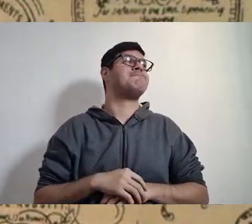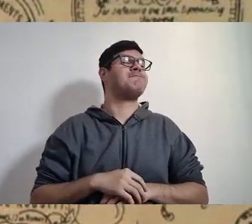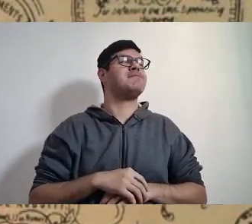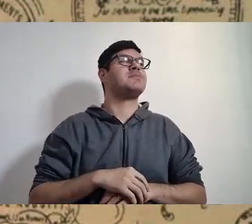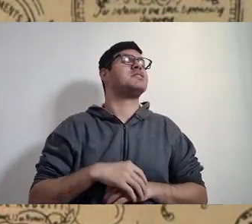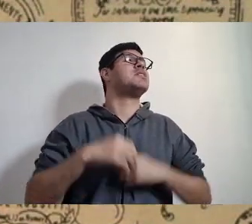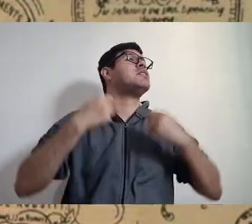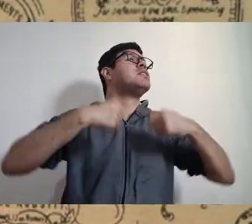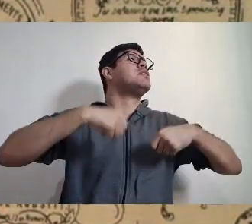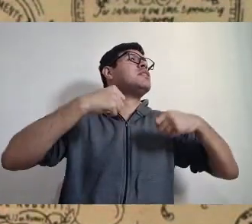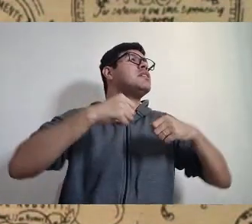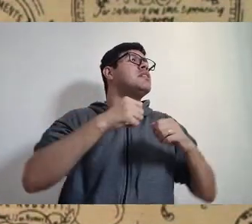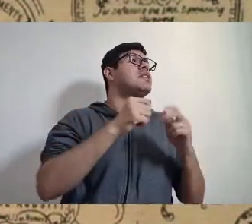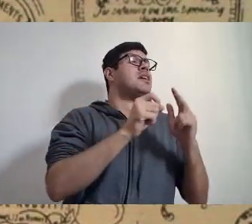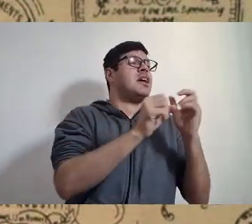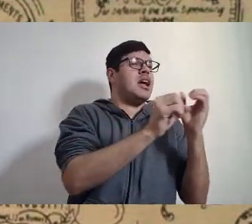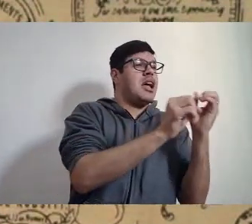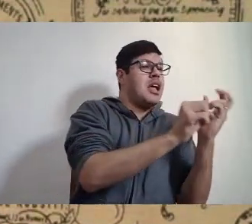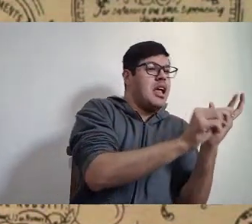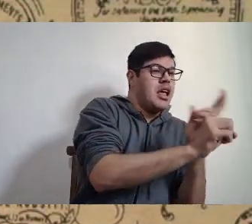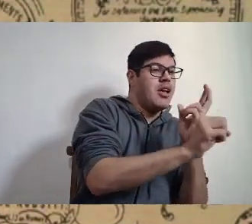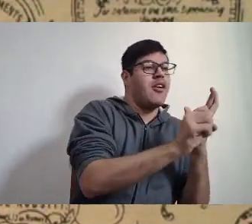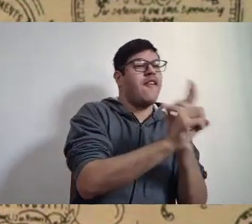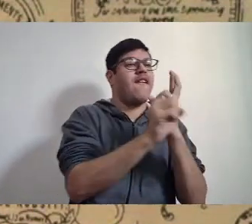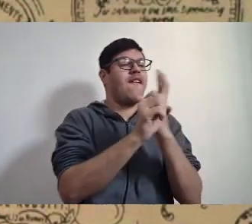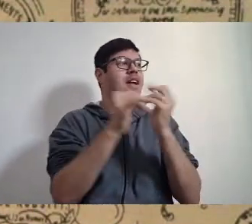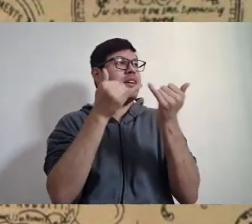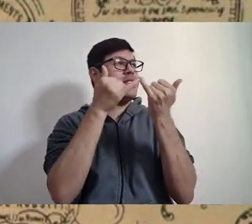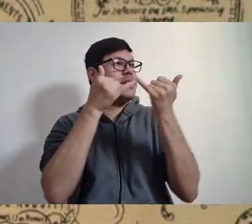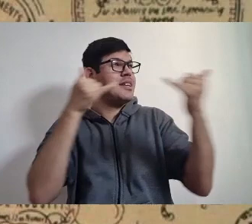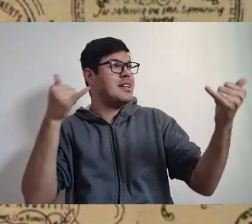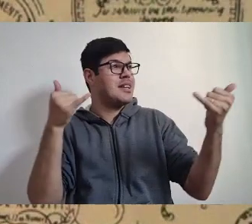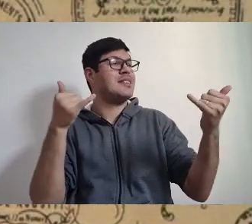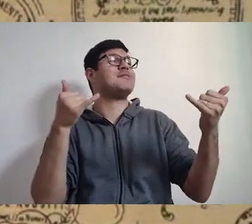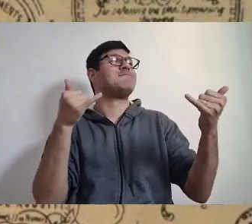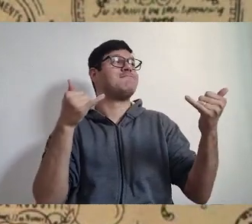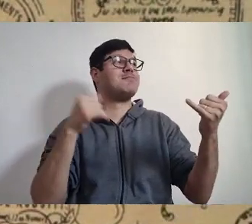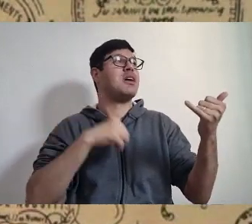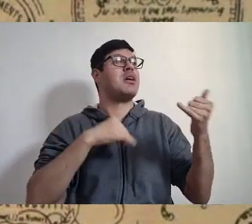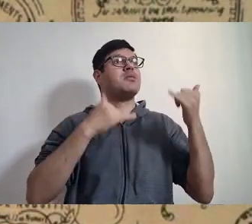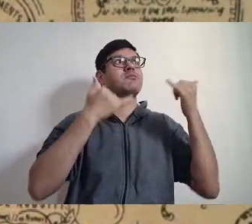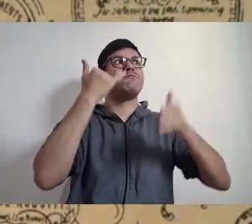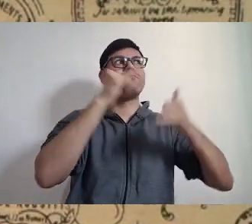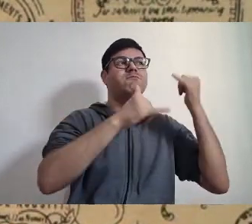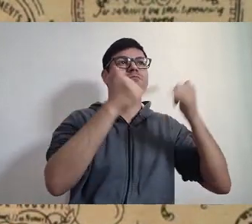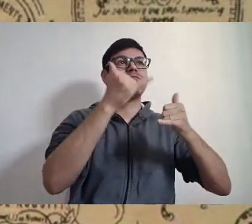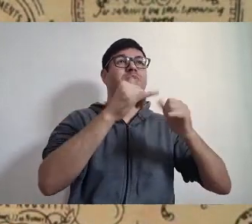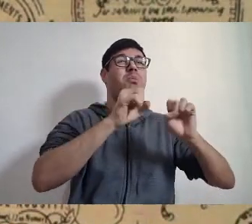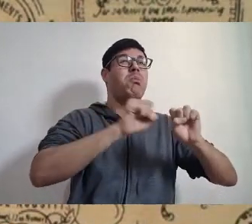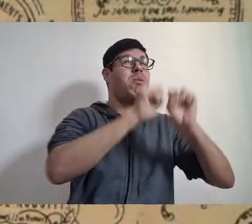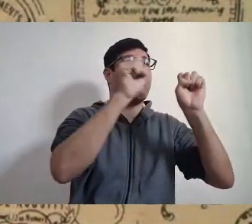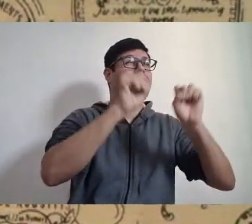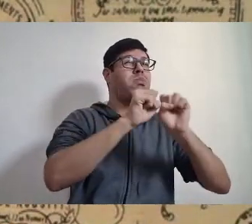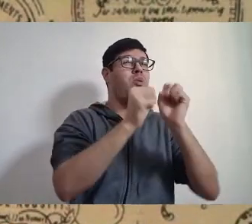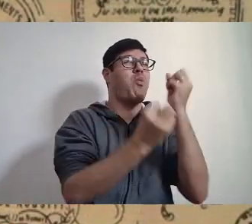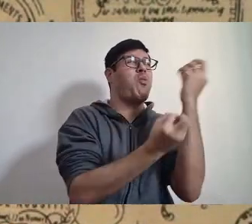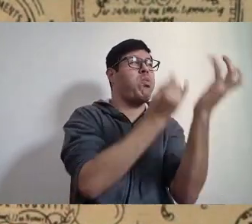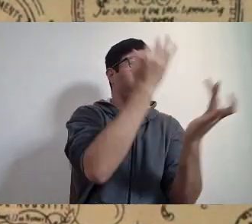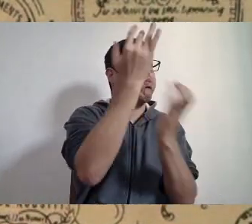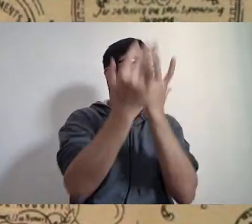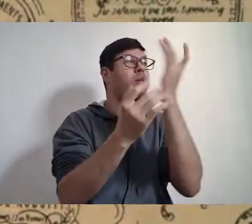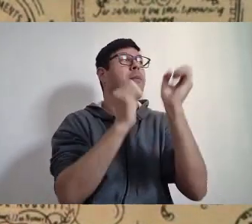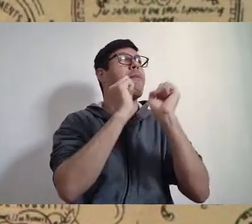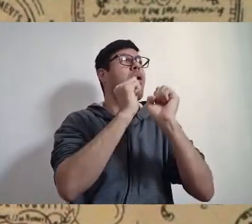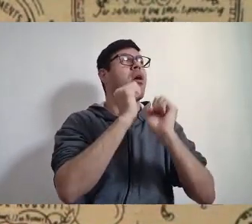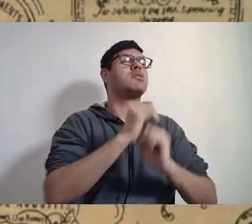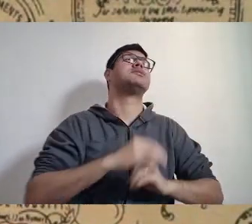precisou reformar toda a parte elétrica, estava com risco de incêndio. Trocou tudo, eu lembro. Também trocou toda a parte elétrica. E agora a gente vai